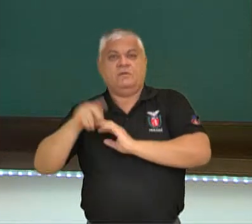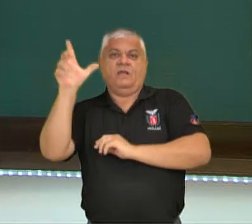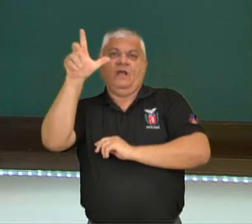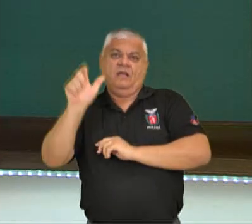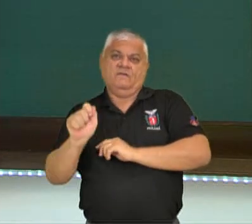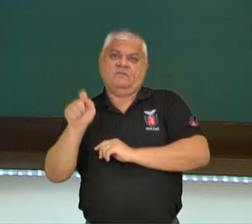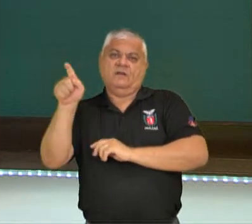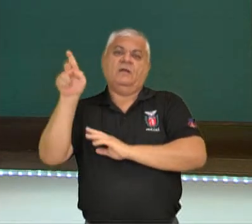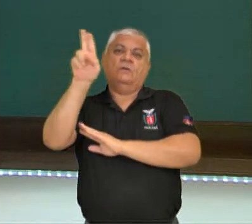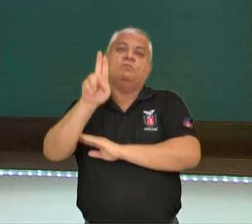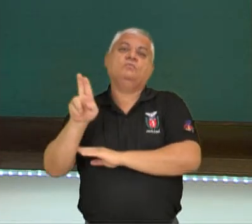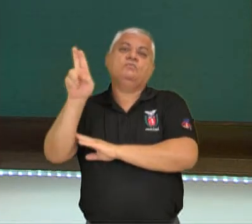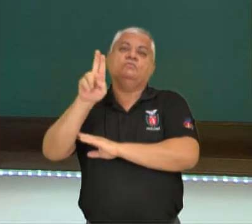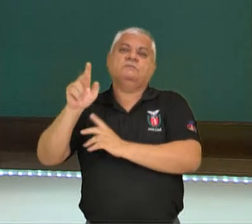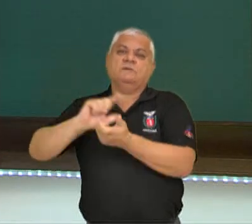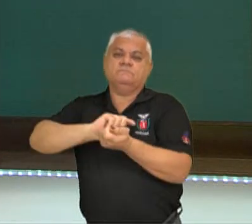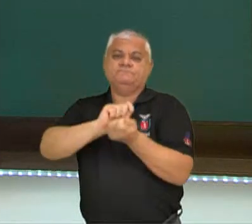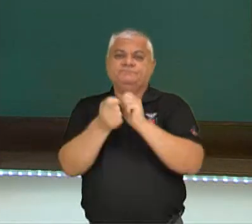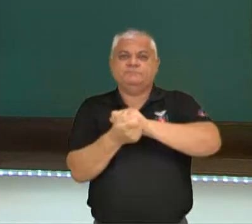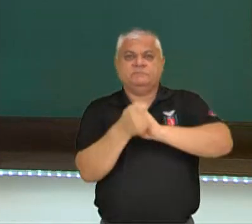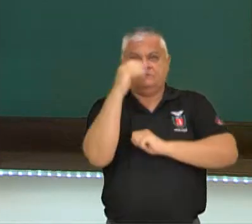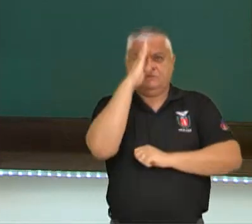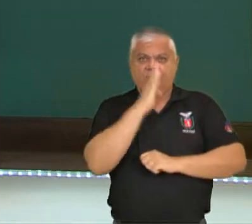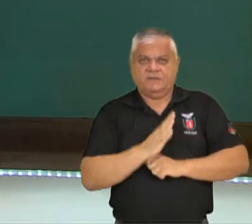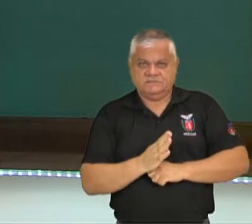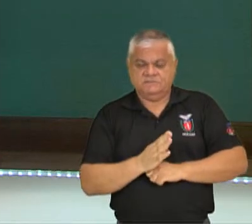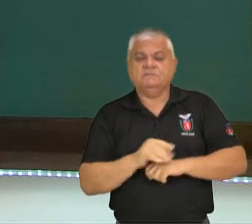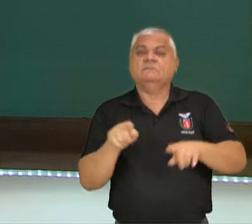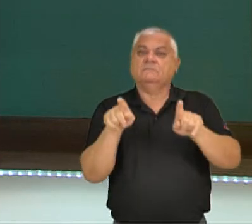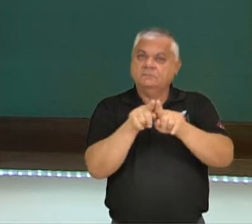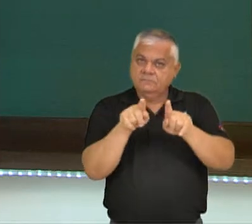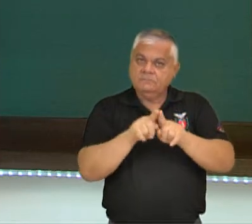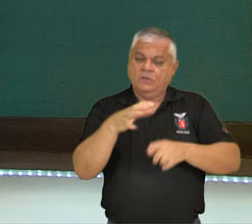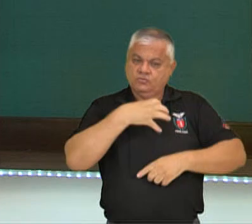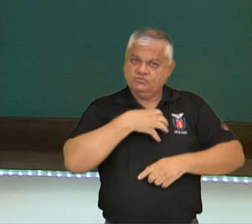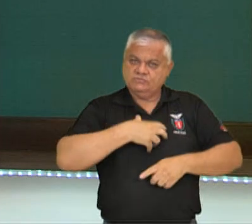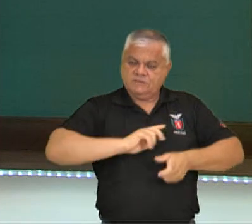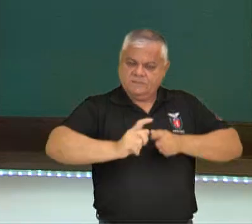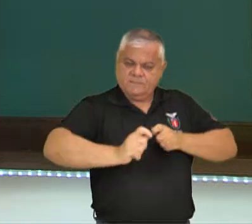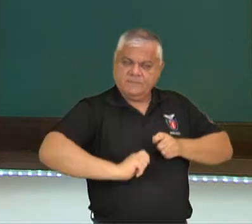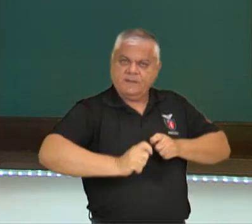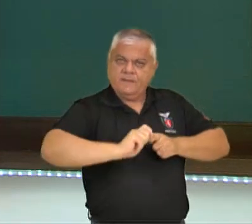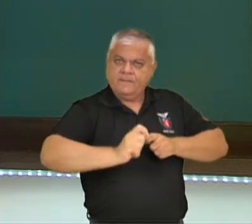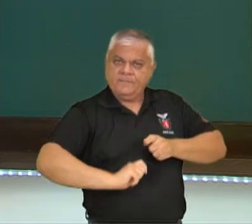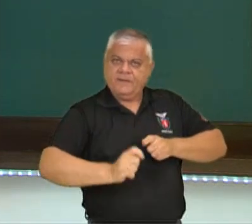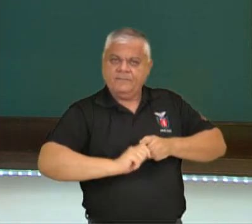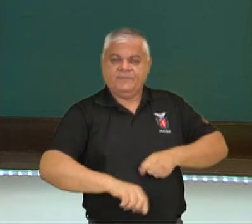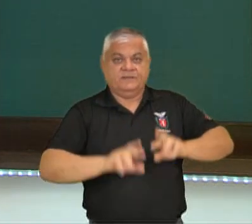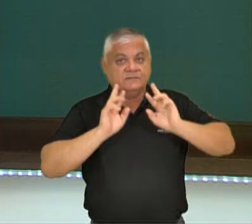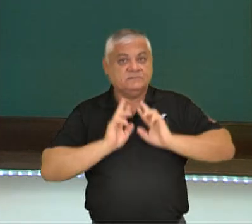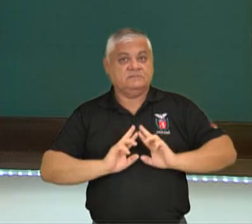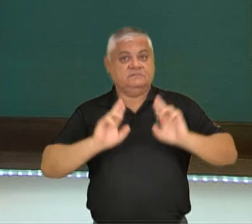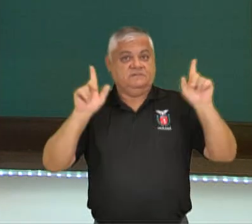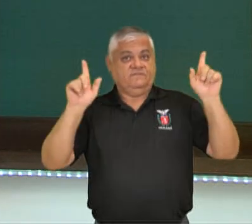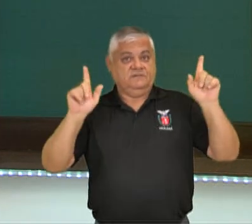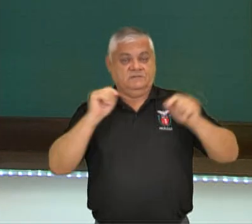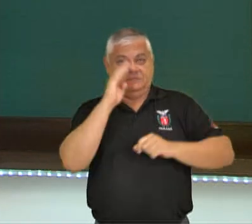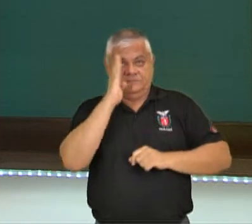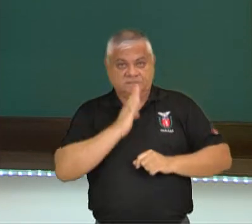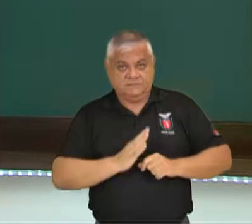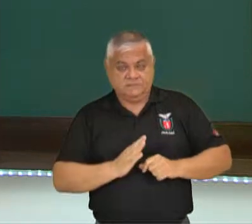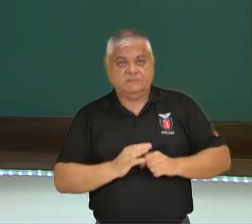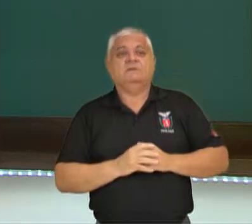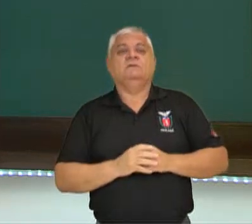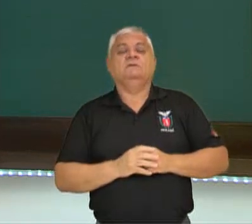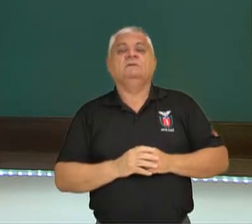uso lá que foi adaptado aqui no Brasil, inclusive a forma de tocar foi adaptada, né, pelos afrodescendentes